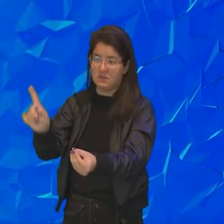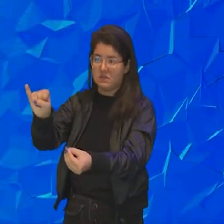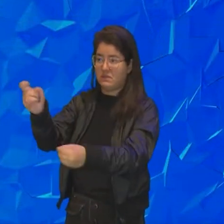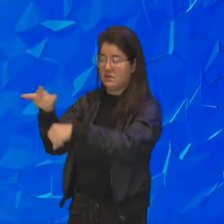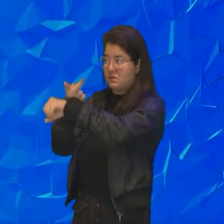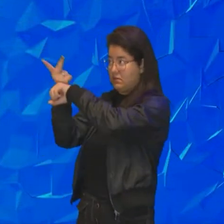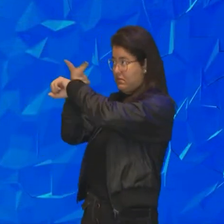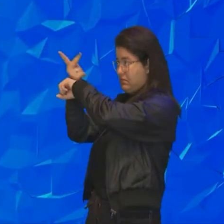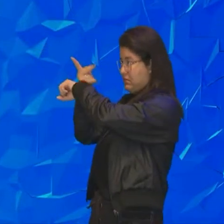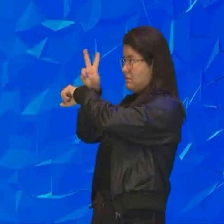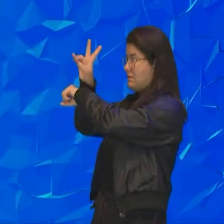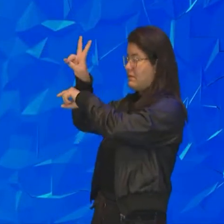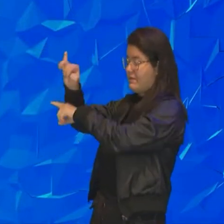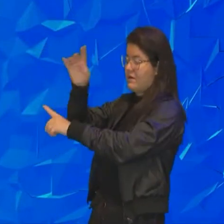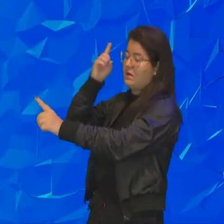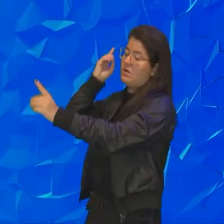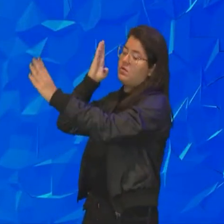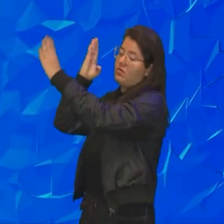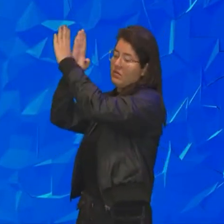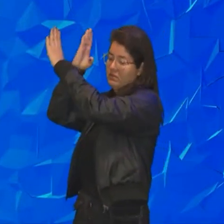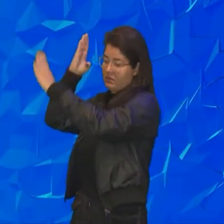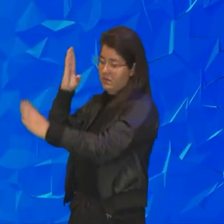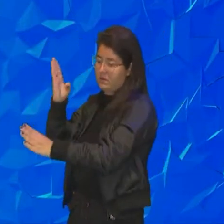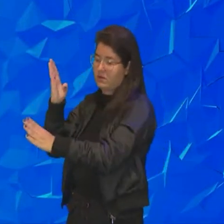buscai e achareis,